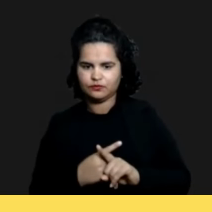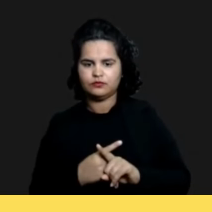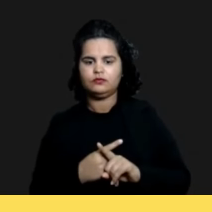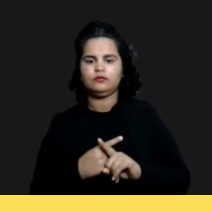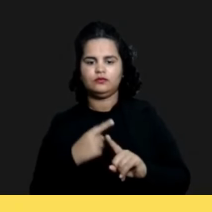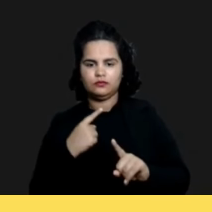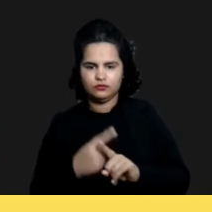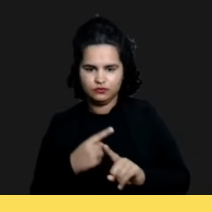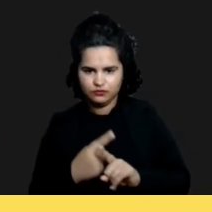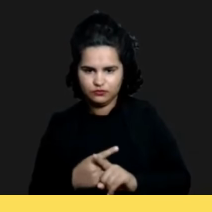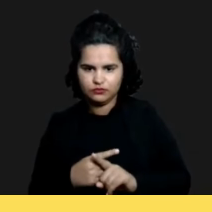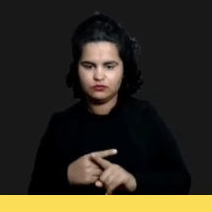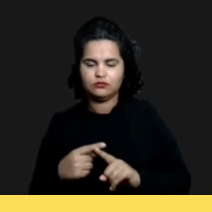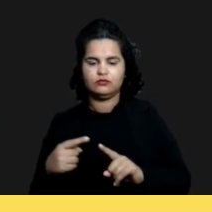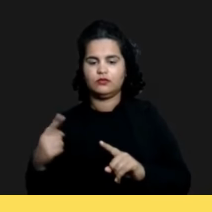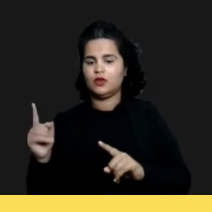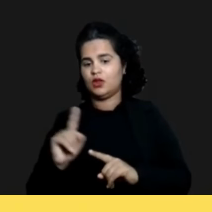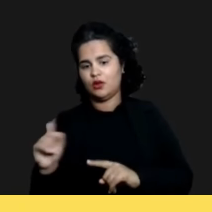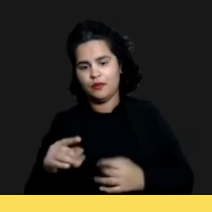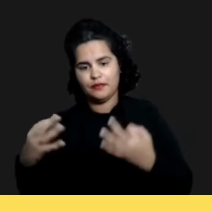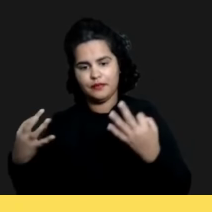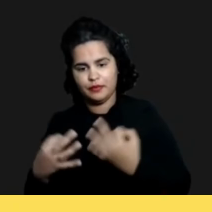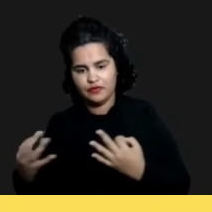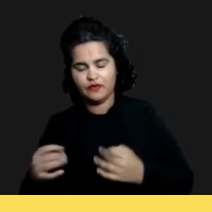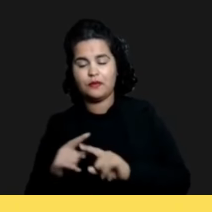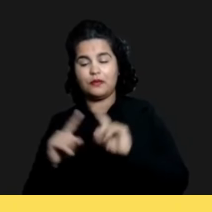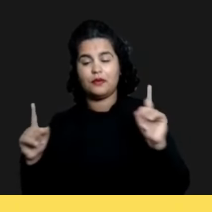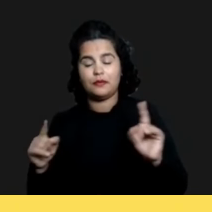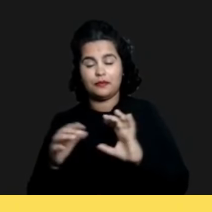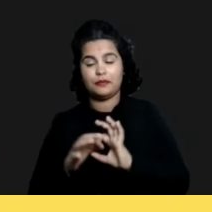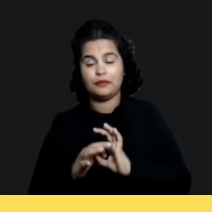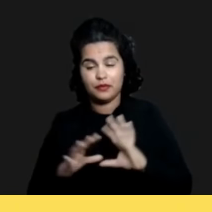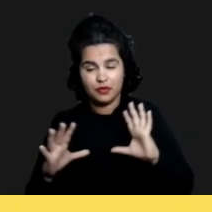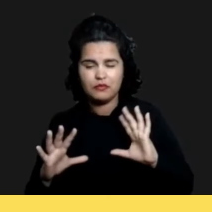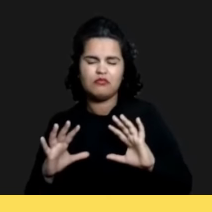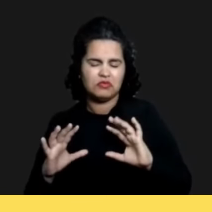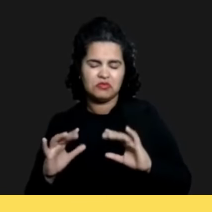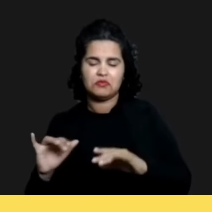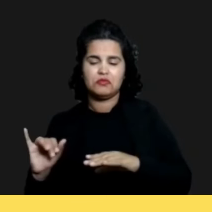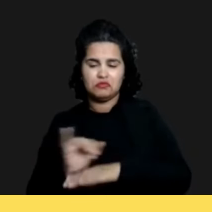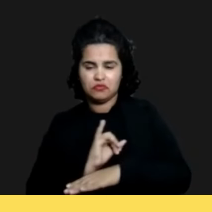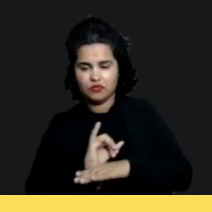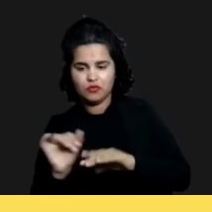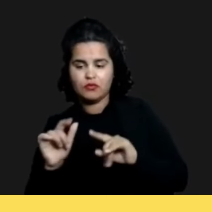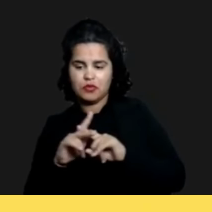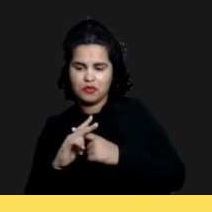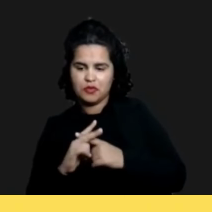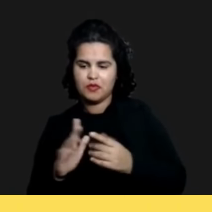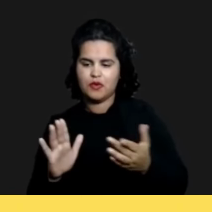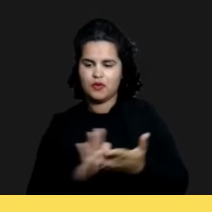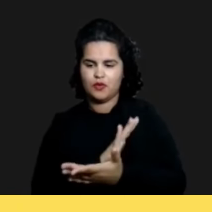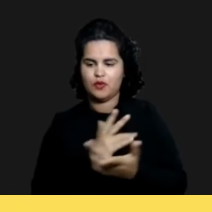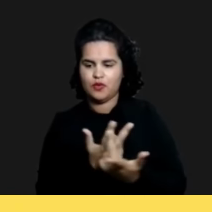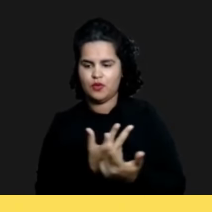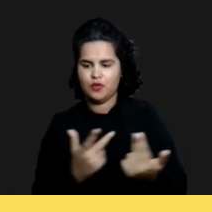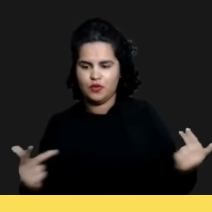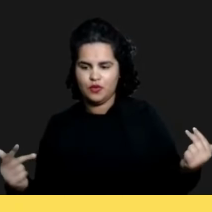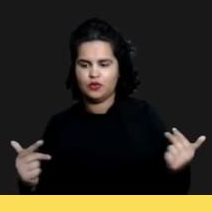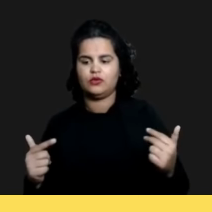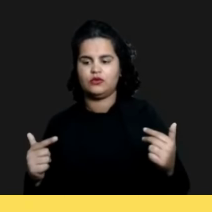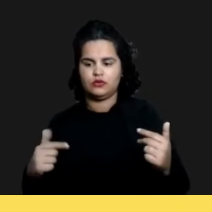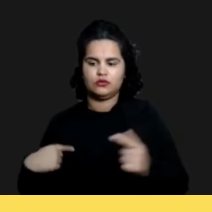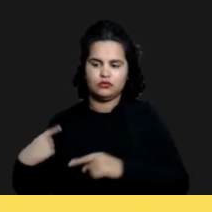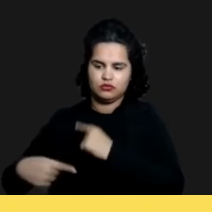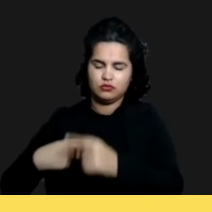pois mesmo quando não perfeita, permite ajustes à sua recolocação no caminho